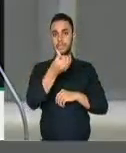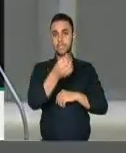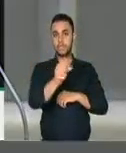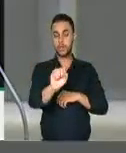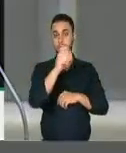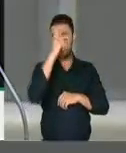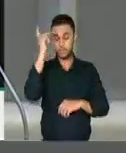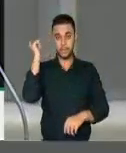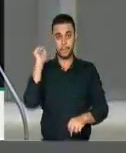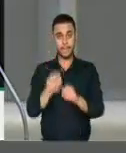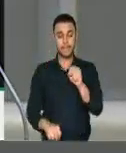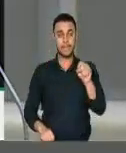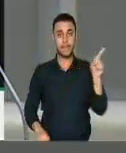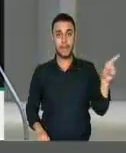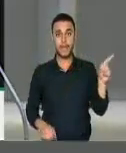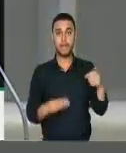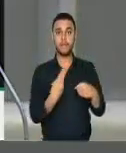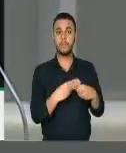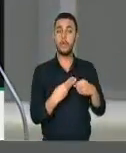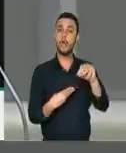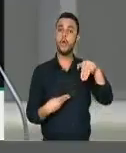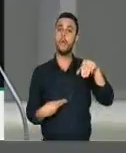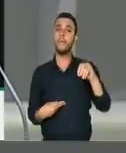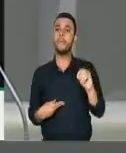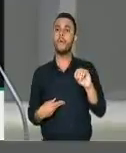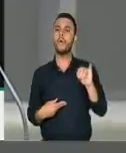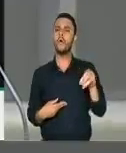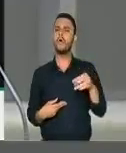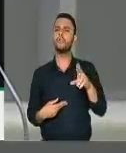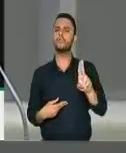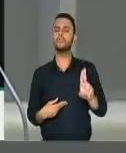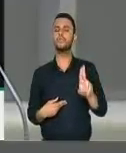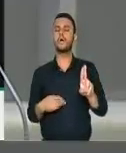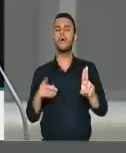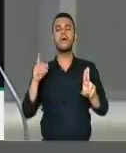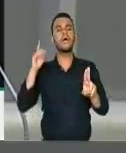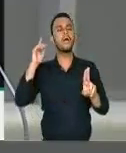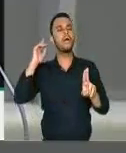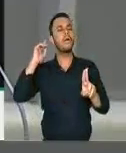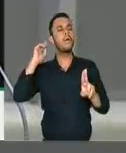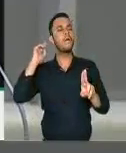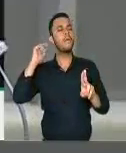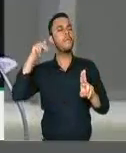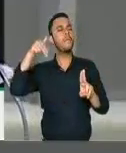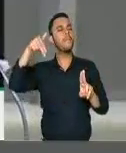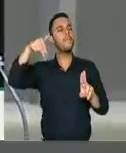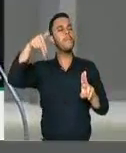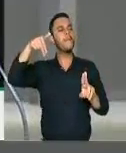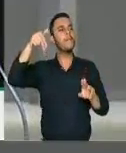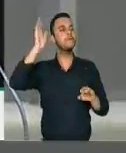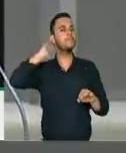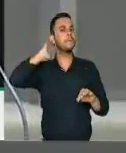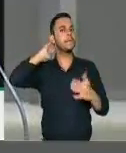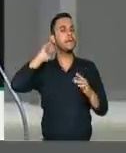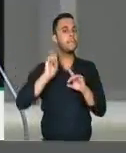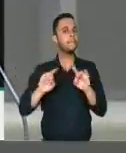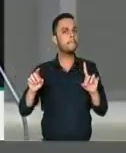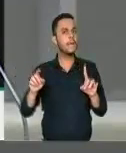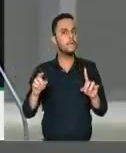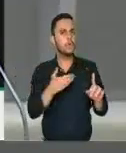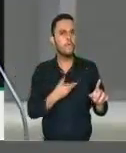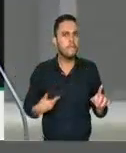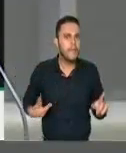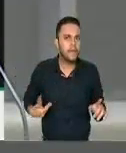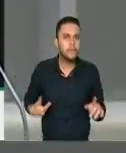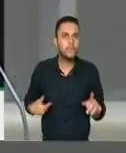foi assassinada no município de Moju, no nordeste do Pará, e o poder público é omisso.